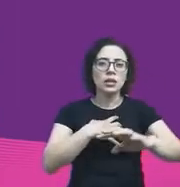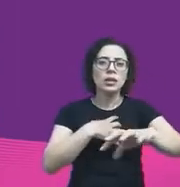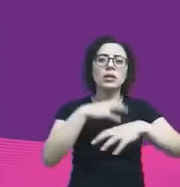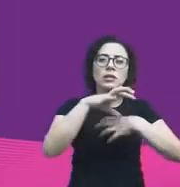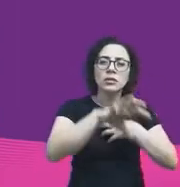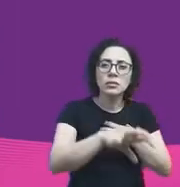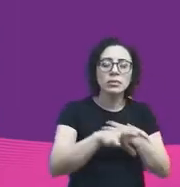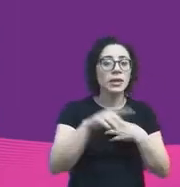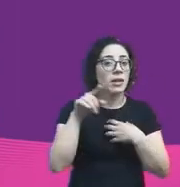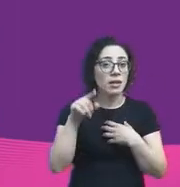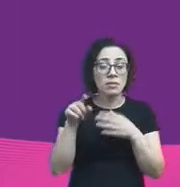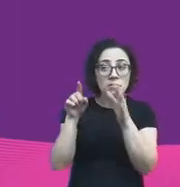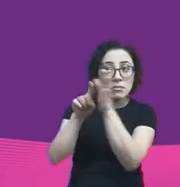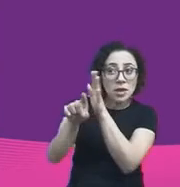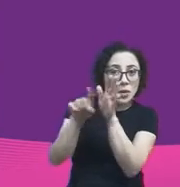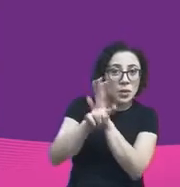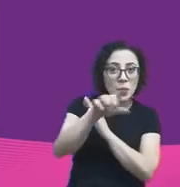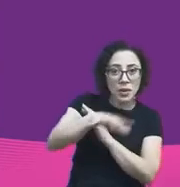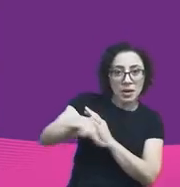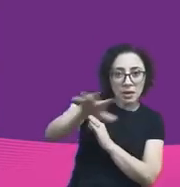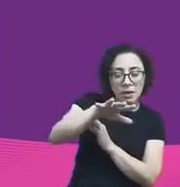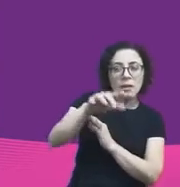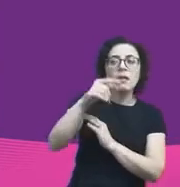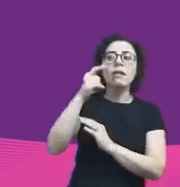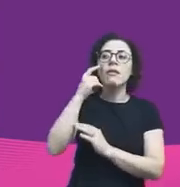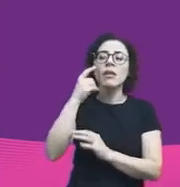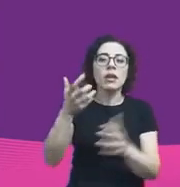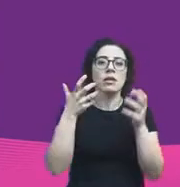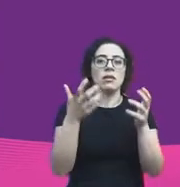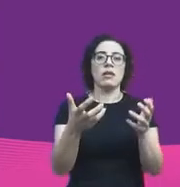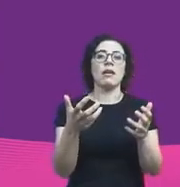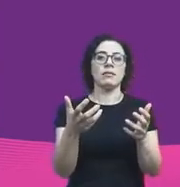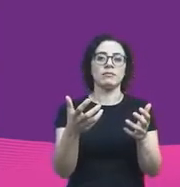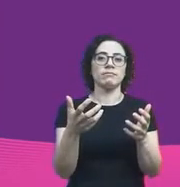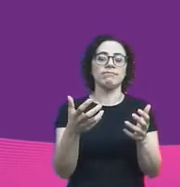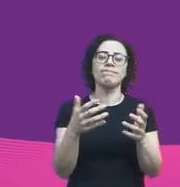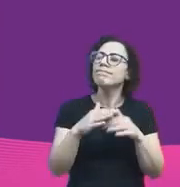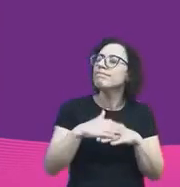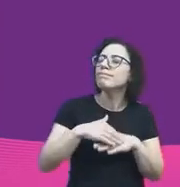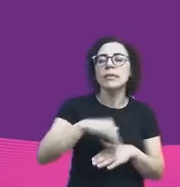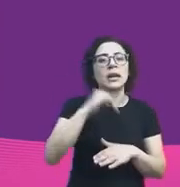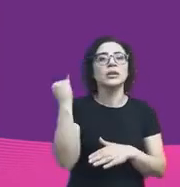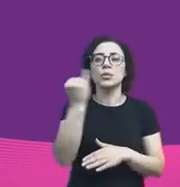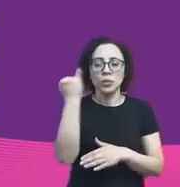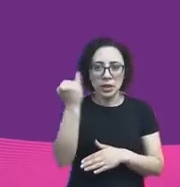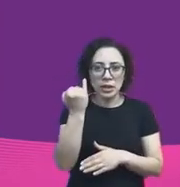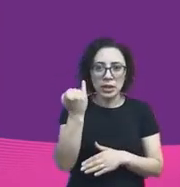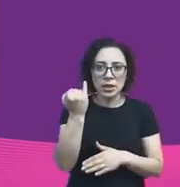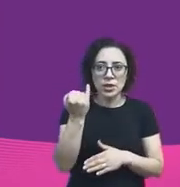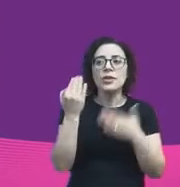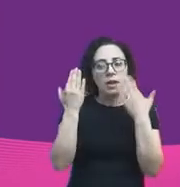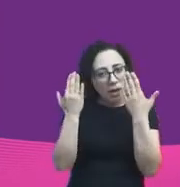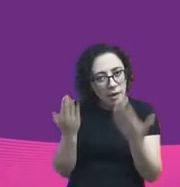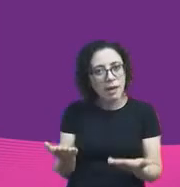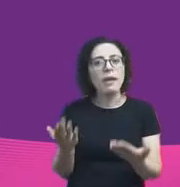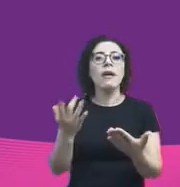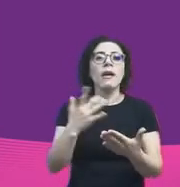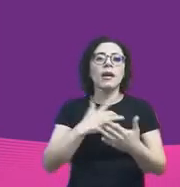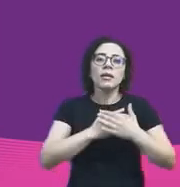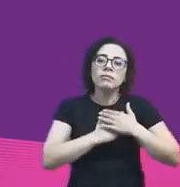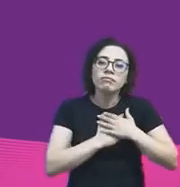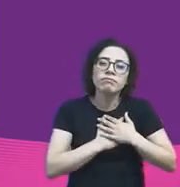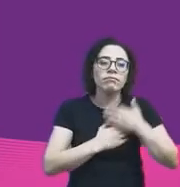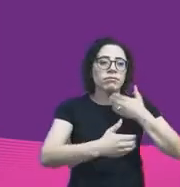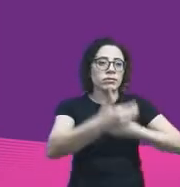qualquer outra coisa, a primeira coisa que eles querem é isso, quando perguntados, tá? E isso é muito mais importante do